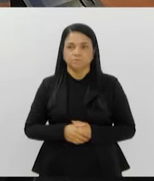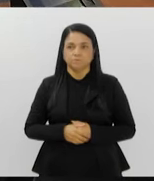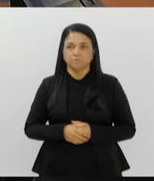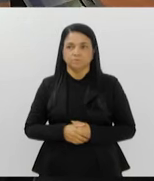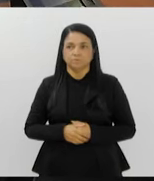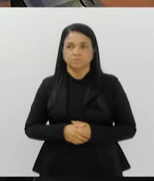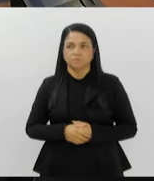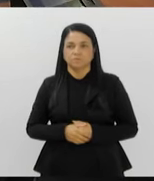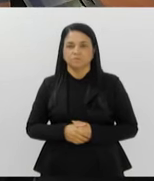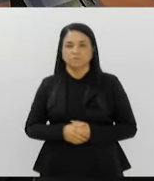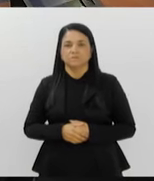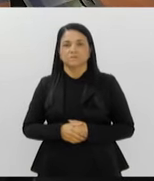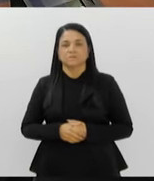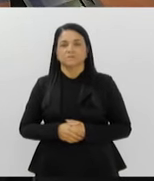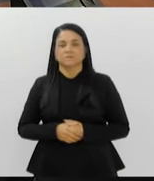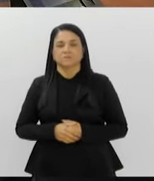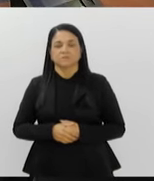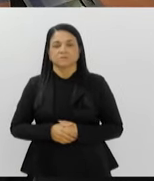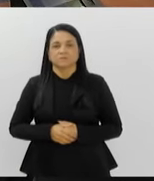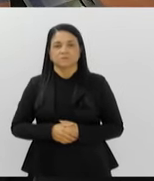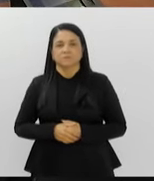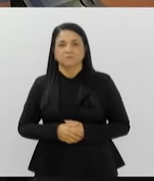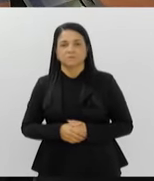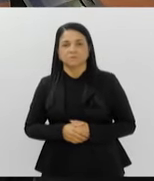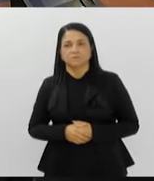Relatoria especial.